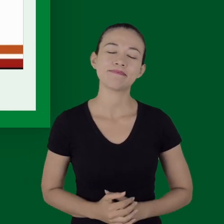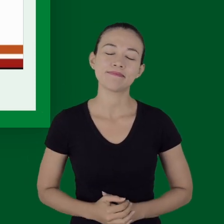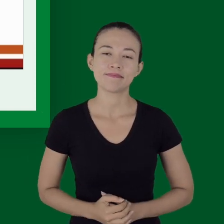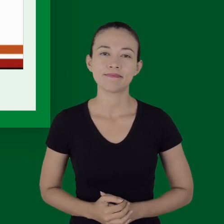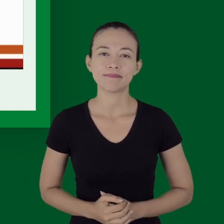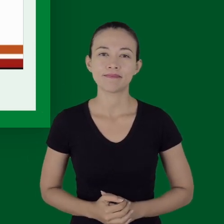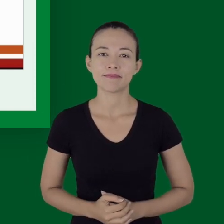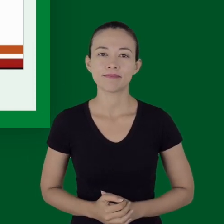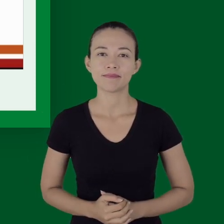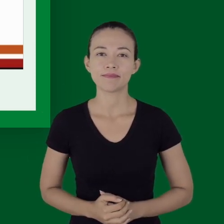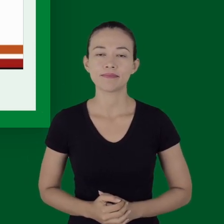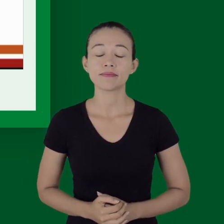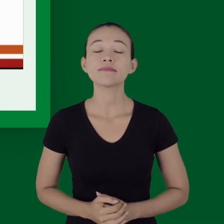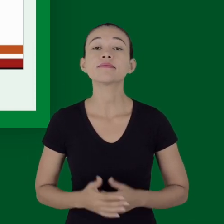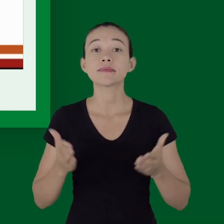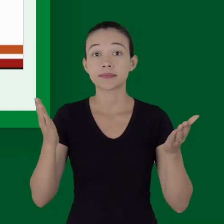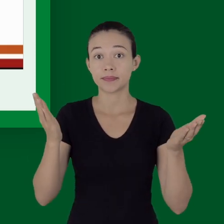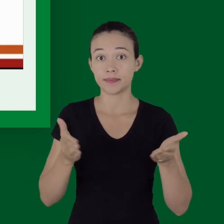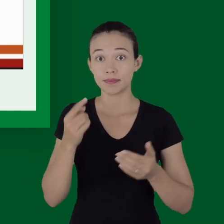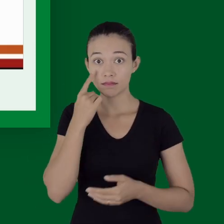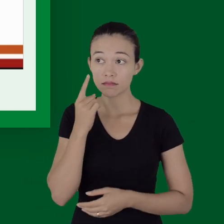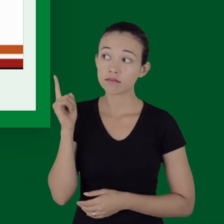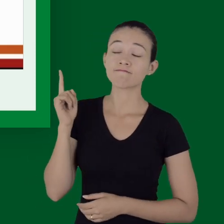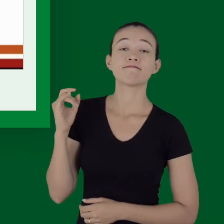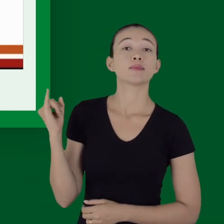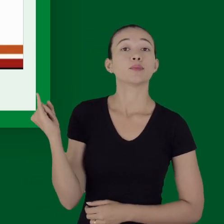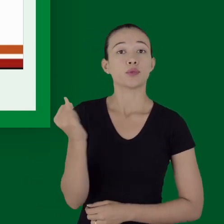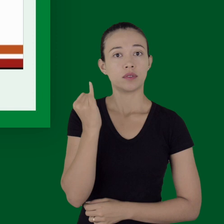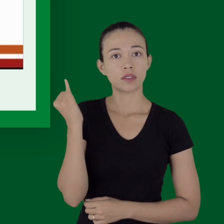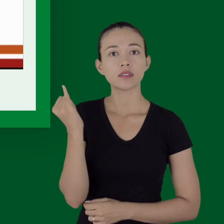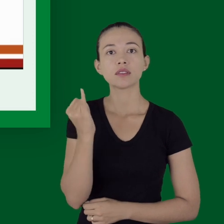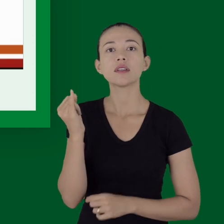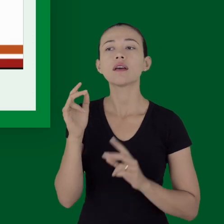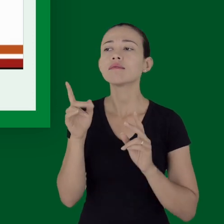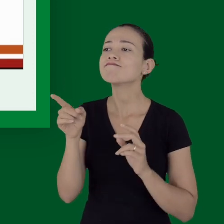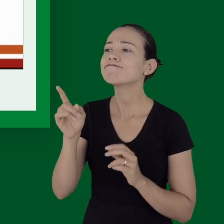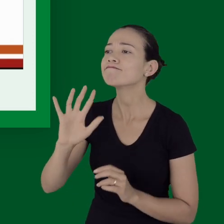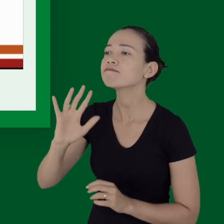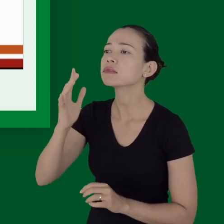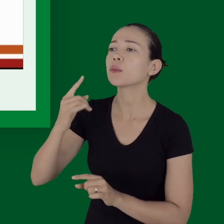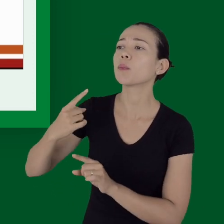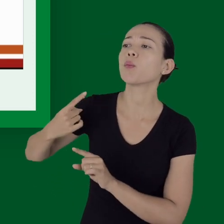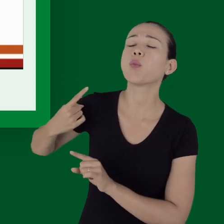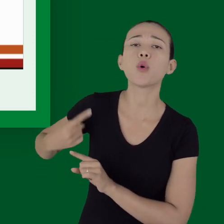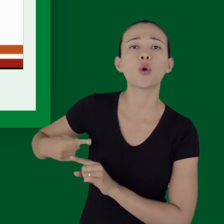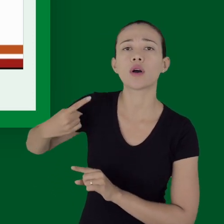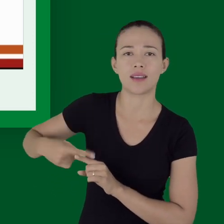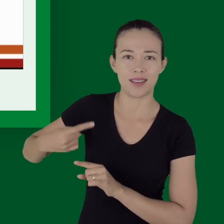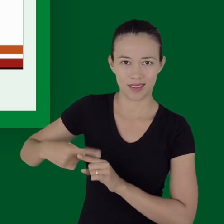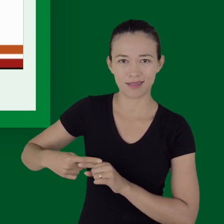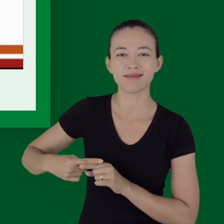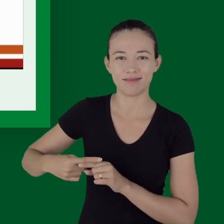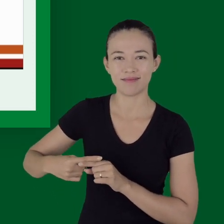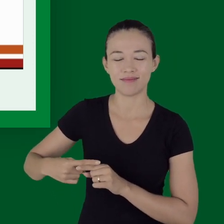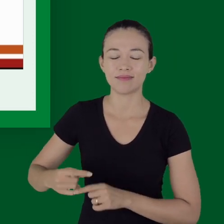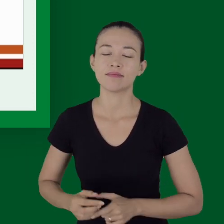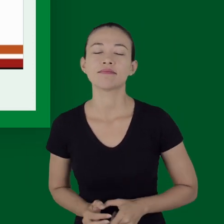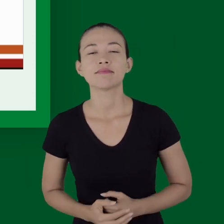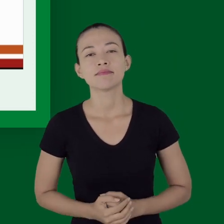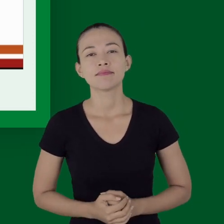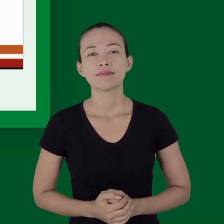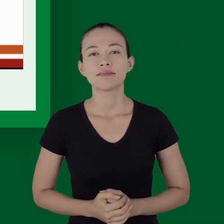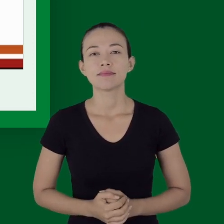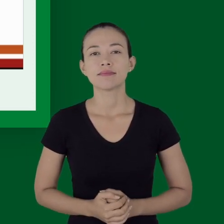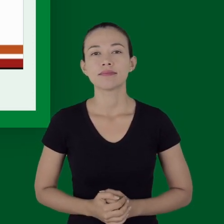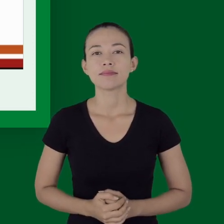Agora, uma das partes mais importantes nos ritmos não chocáveis, né? Que é pensar nos diagnósticos diferenciais. Então, assim,